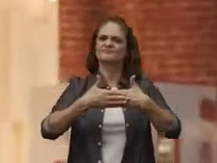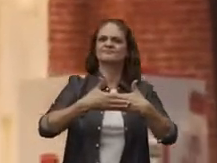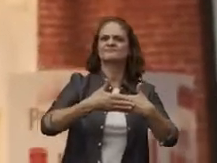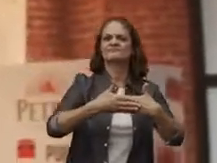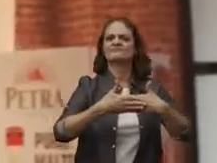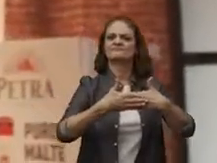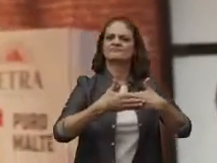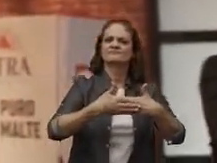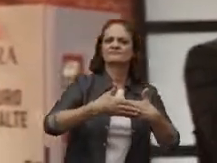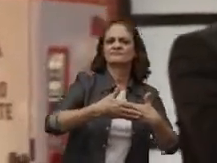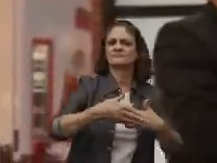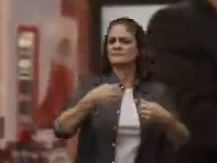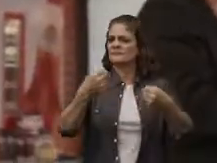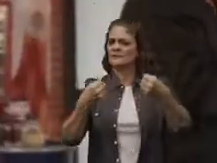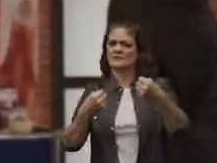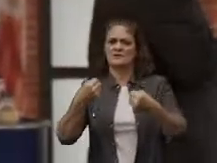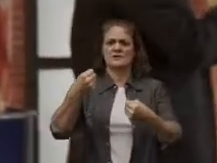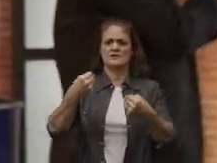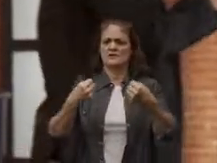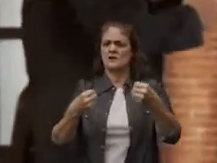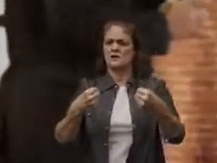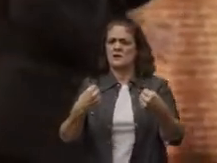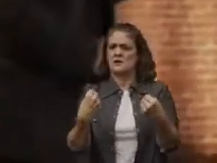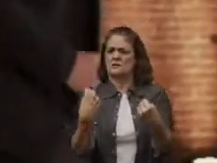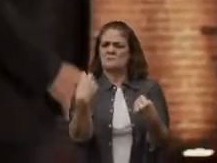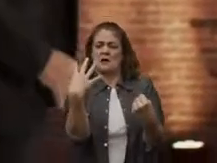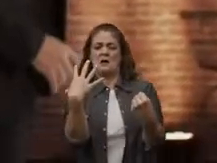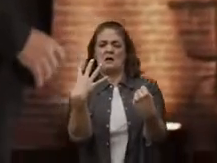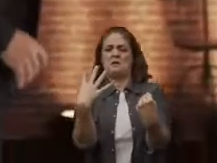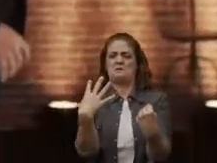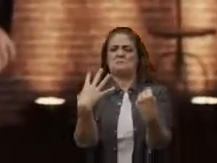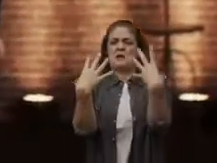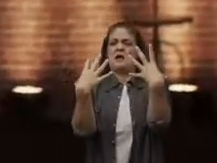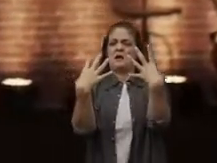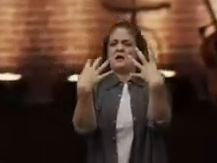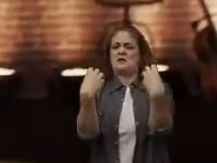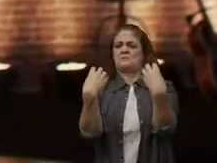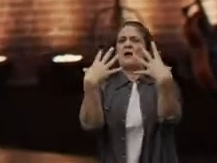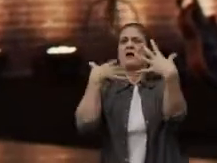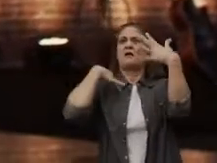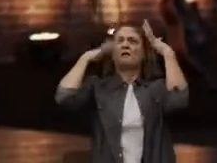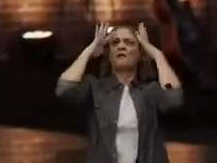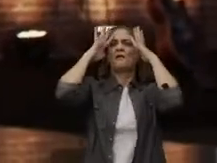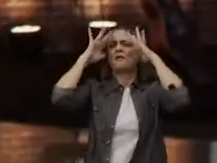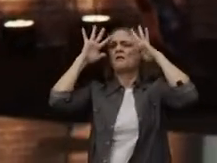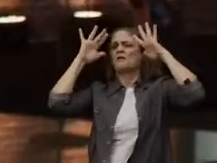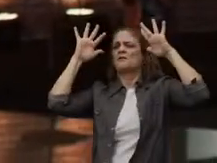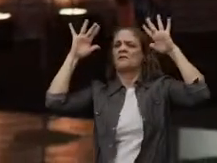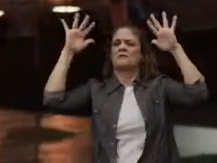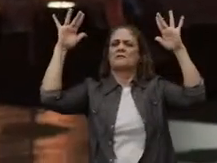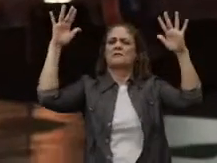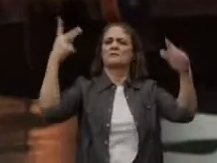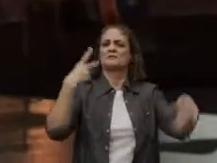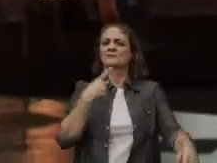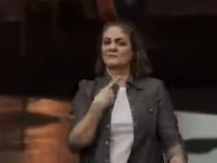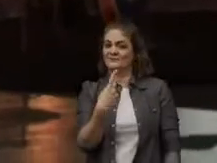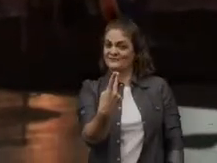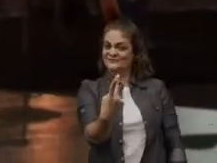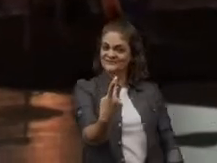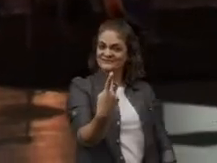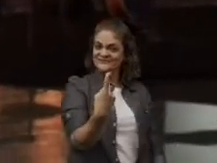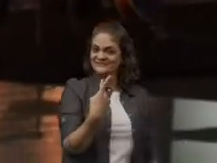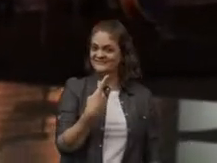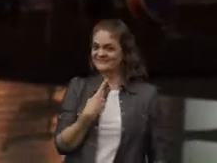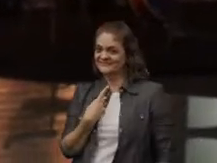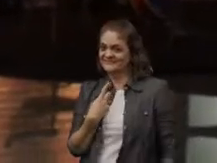olhando o brilho dos faróis. Eu me pego a pensar em nós, voando na